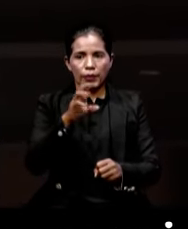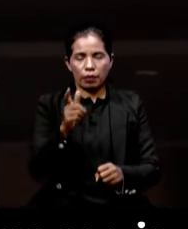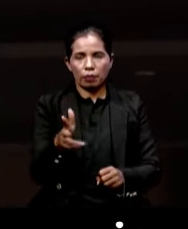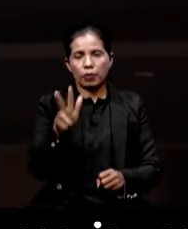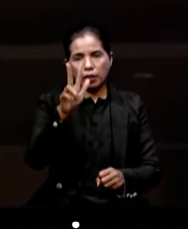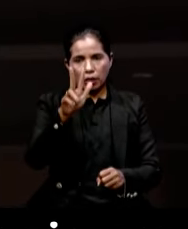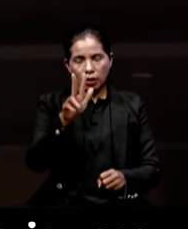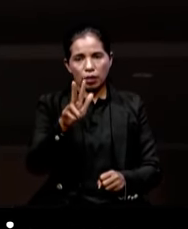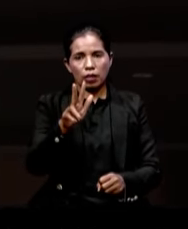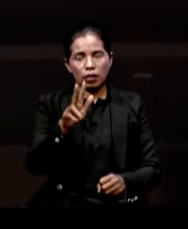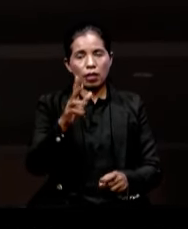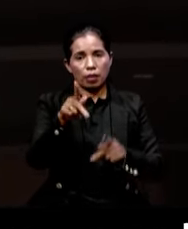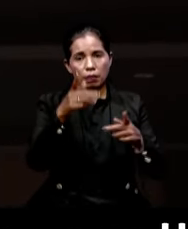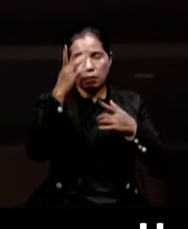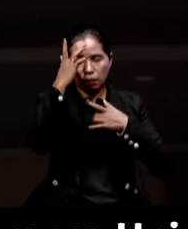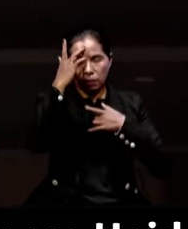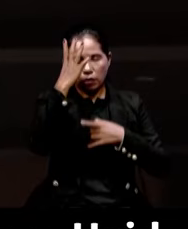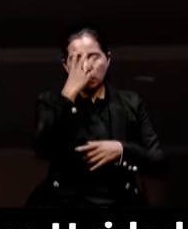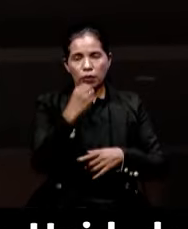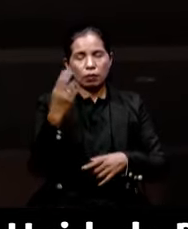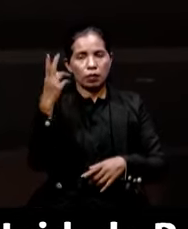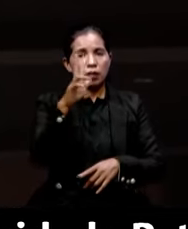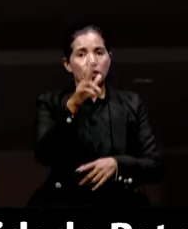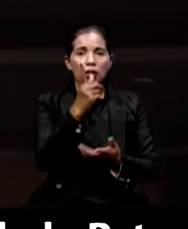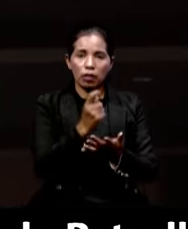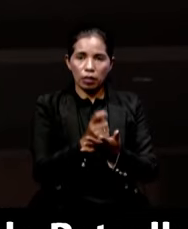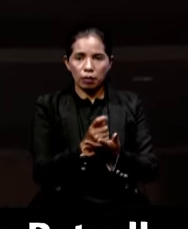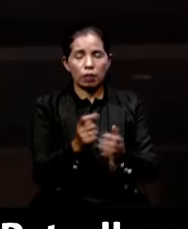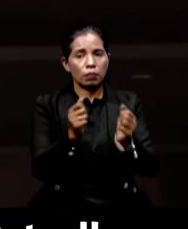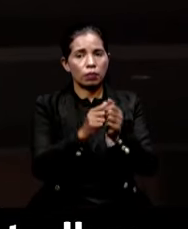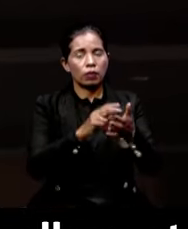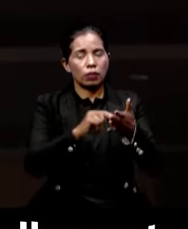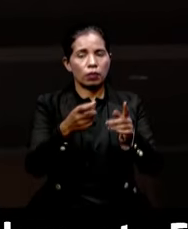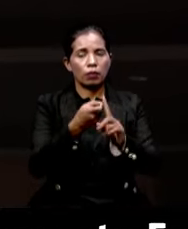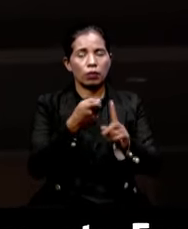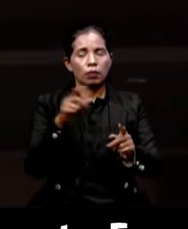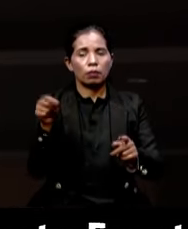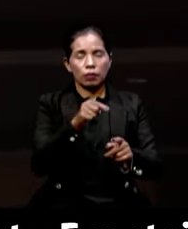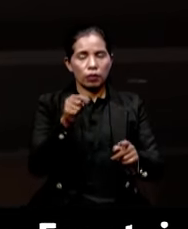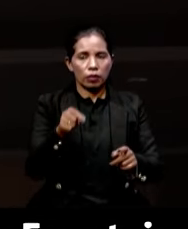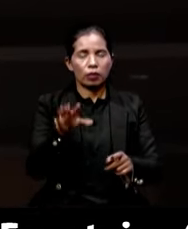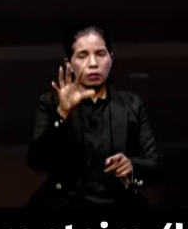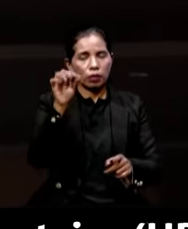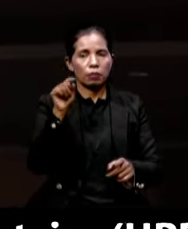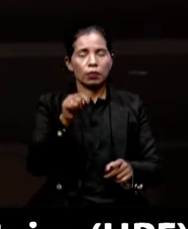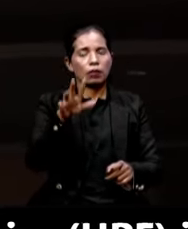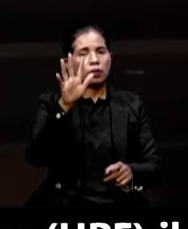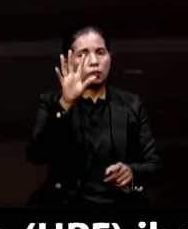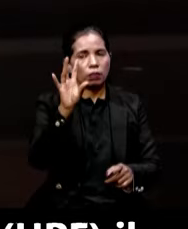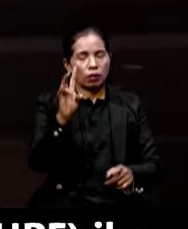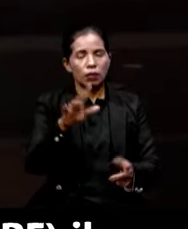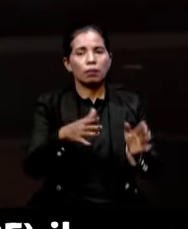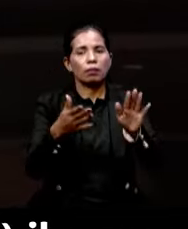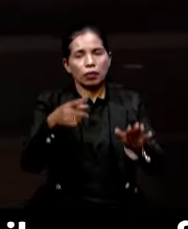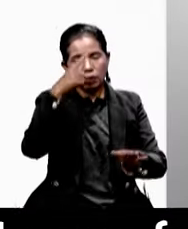tolu, total paciente ne bebais rihun tolu resin, usi numeru ne porcentu sia pontu walu makmate, ne be